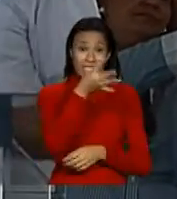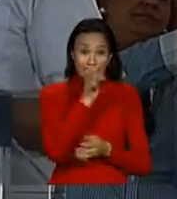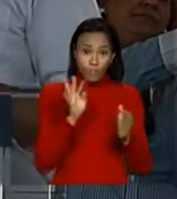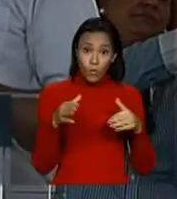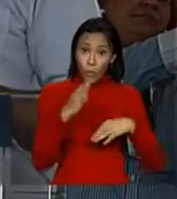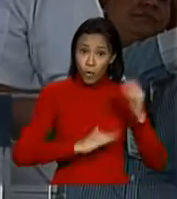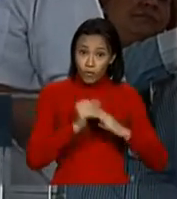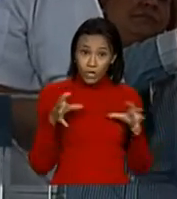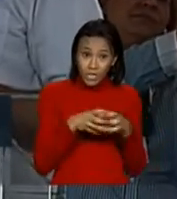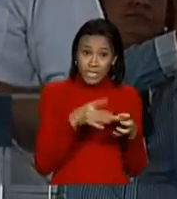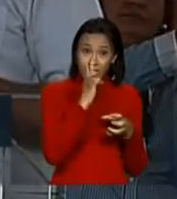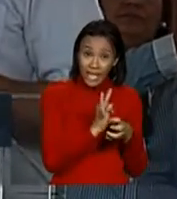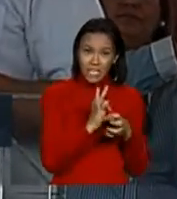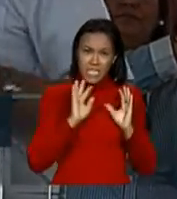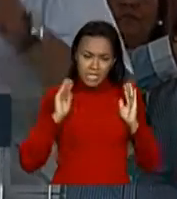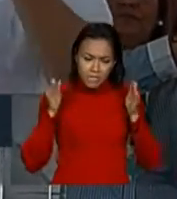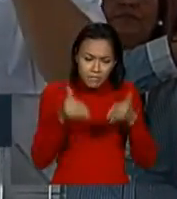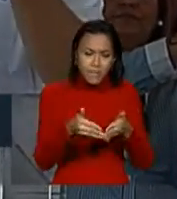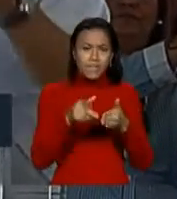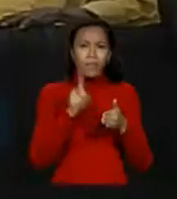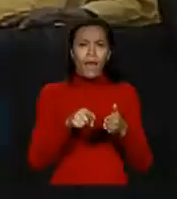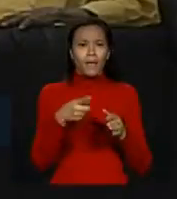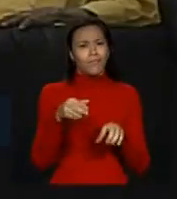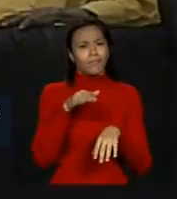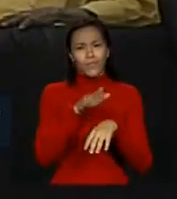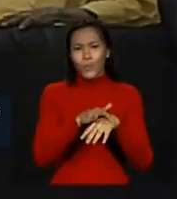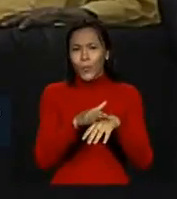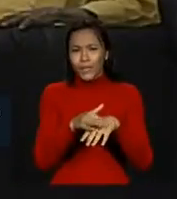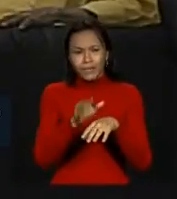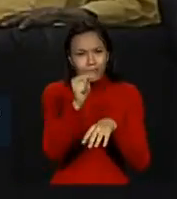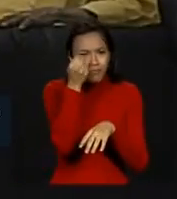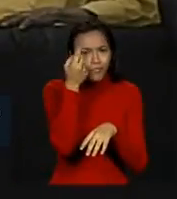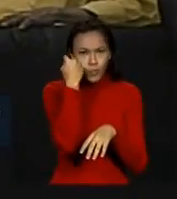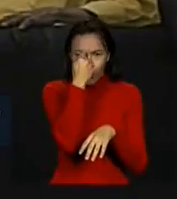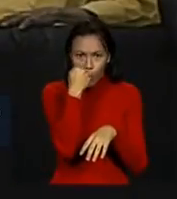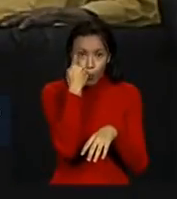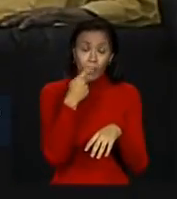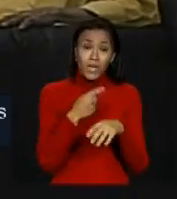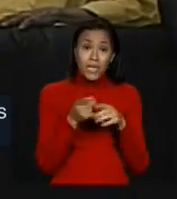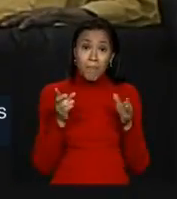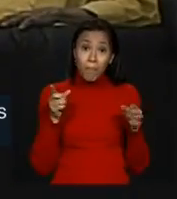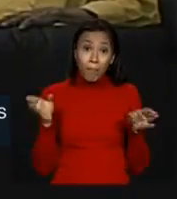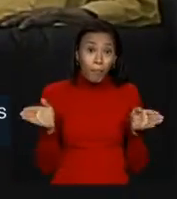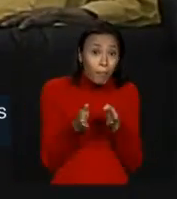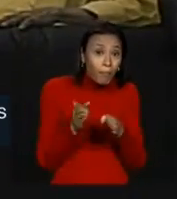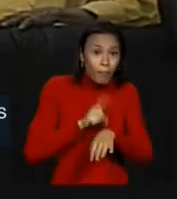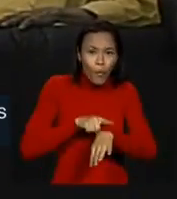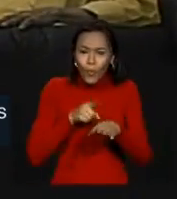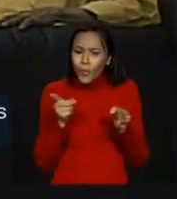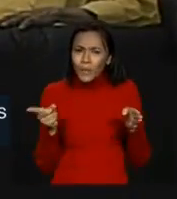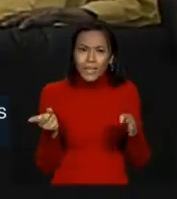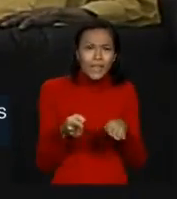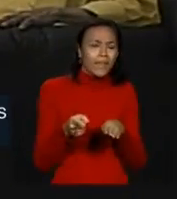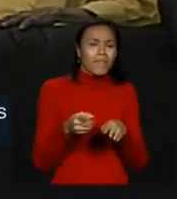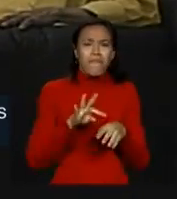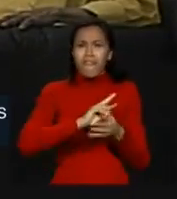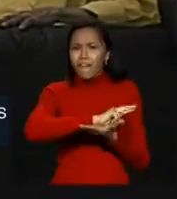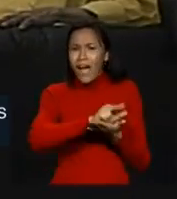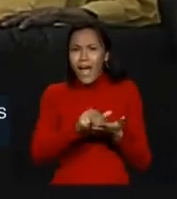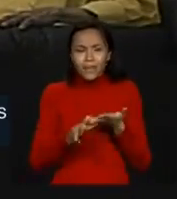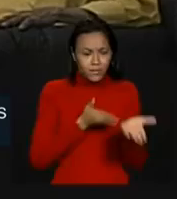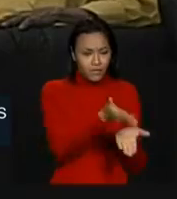nas doenças das vistas e num curto espaço de tempo a gente realiza várias cirurgias vários